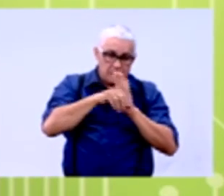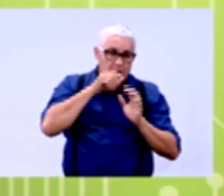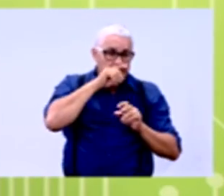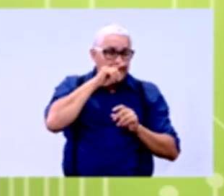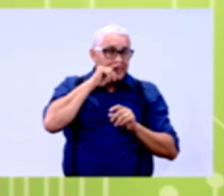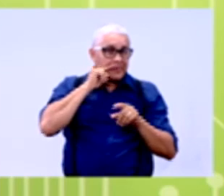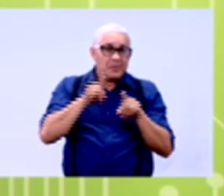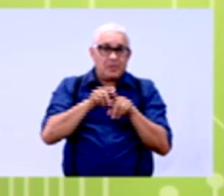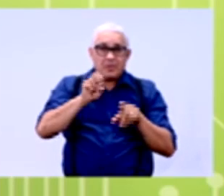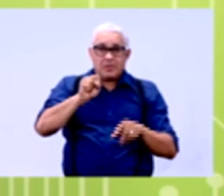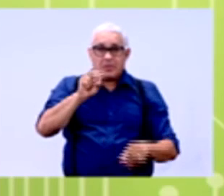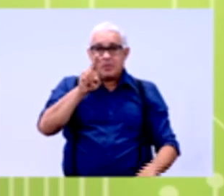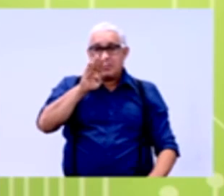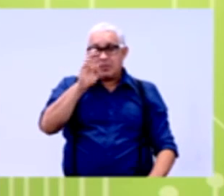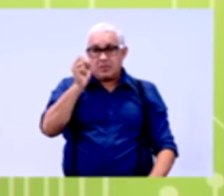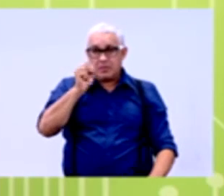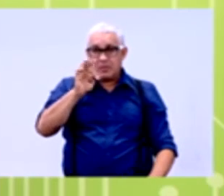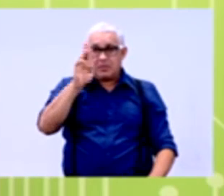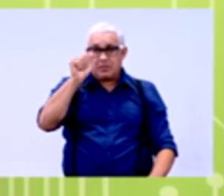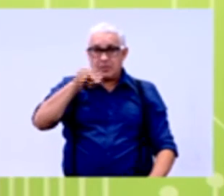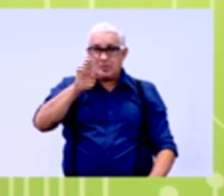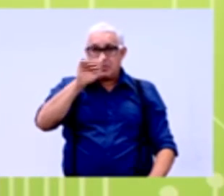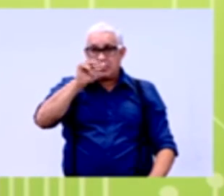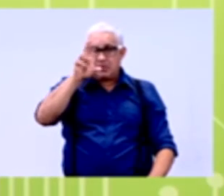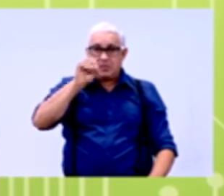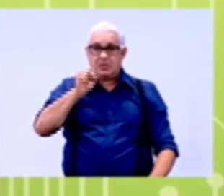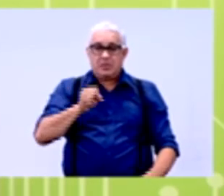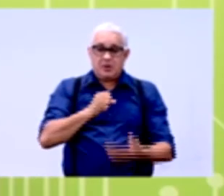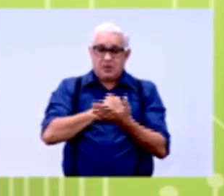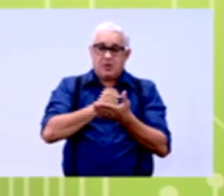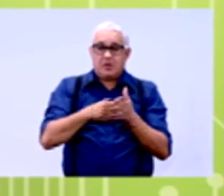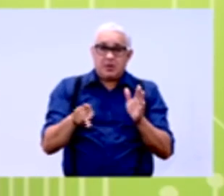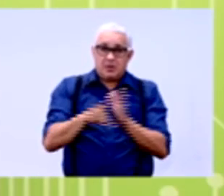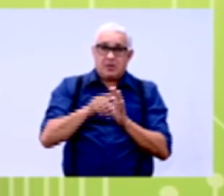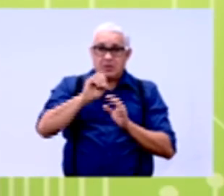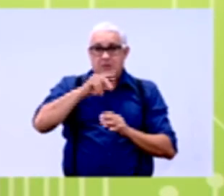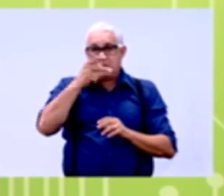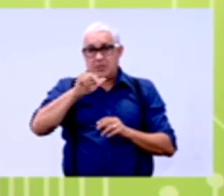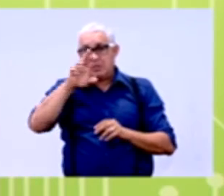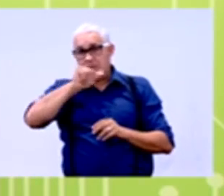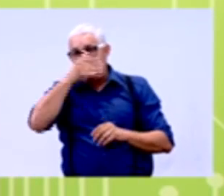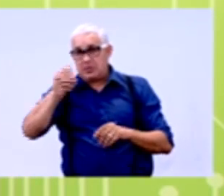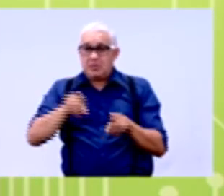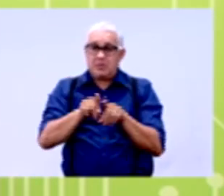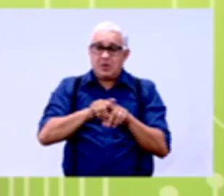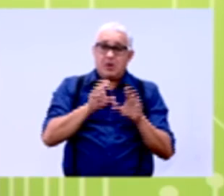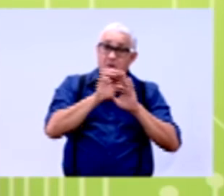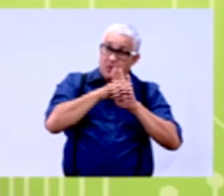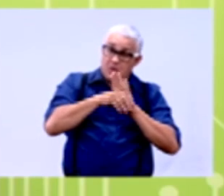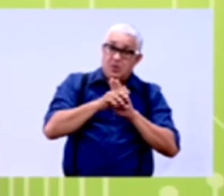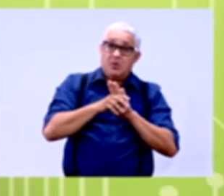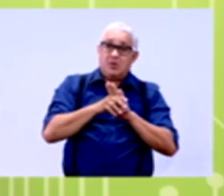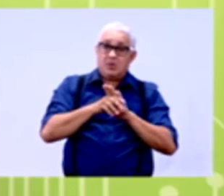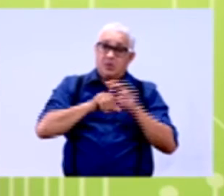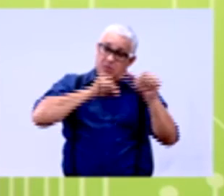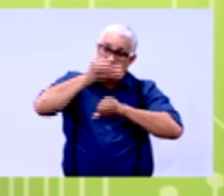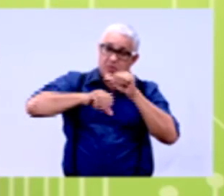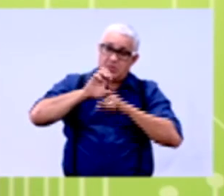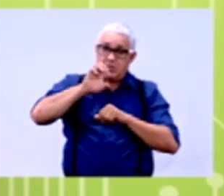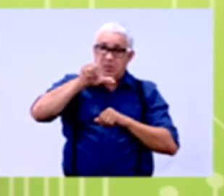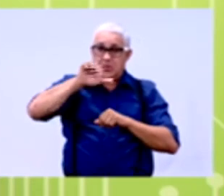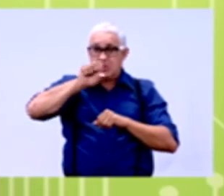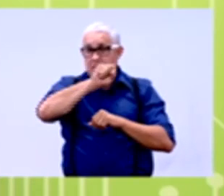deverão ser controlados pela nossa aplicação. E aí, esses conceitos, esses que viraram classes